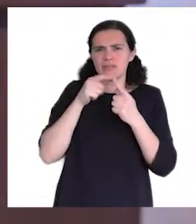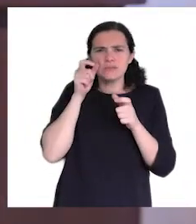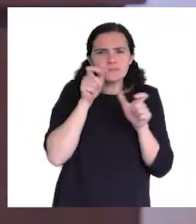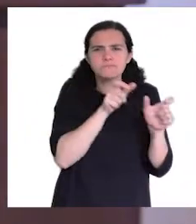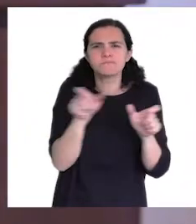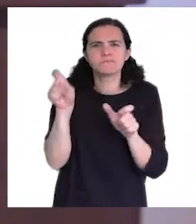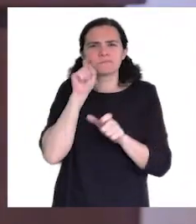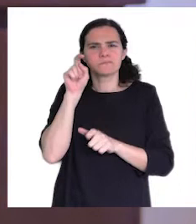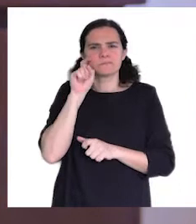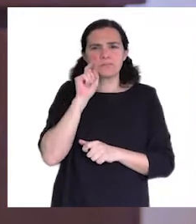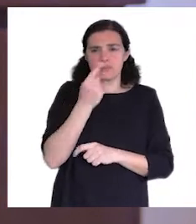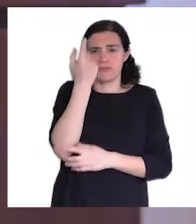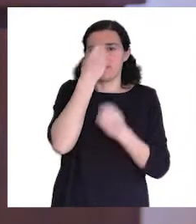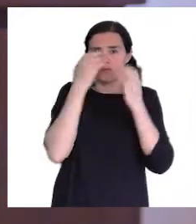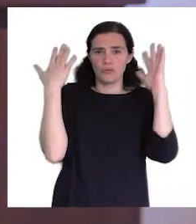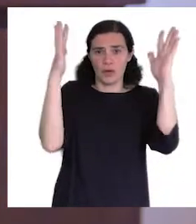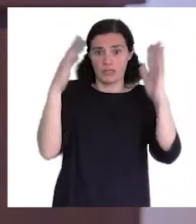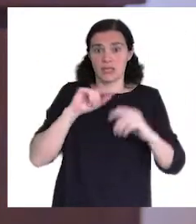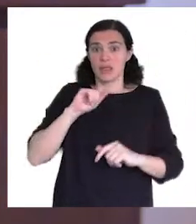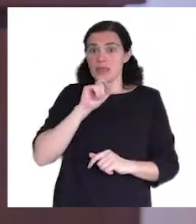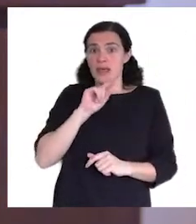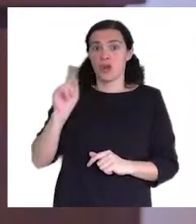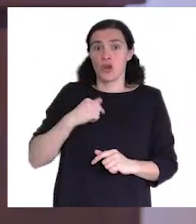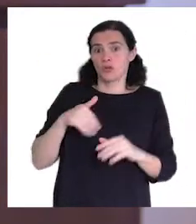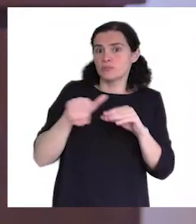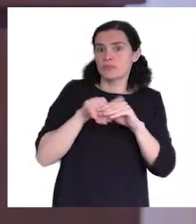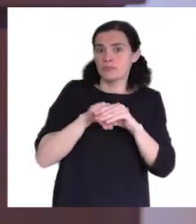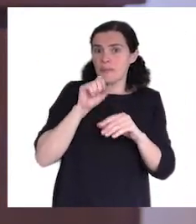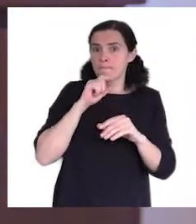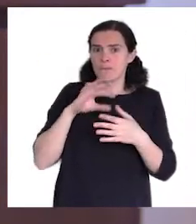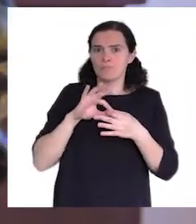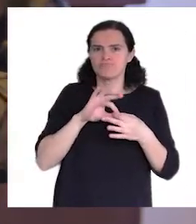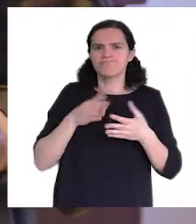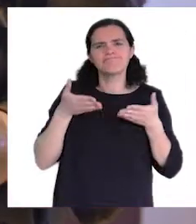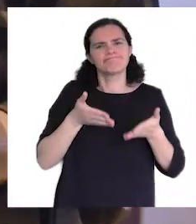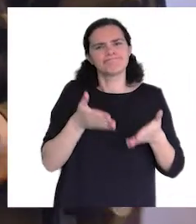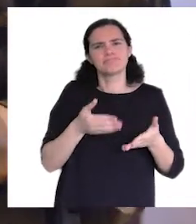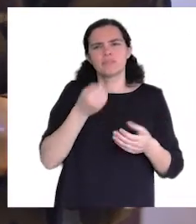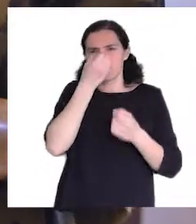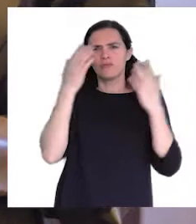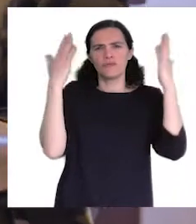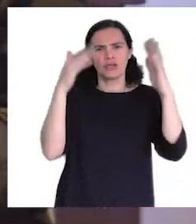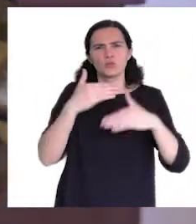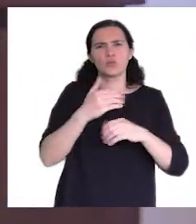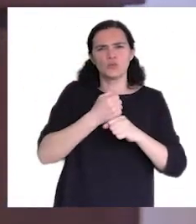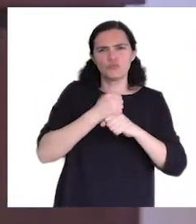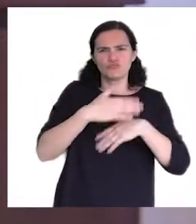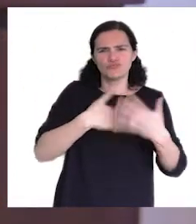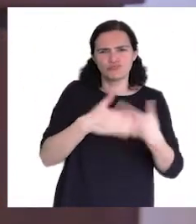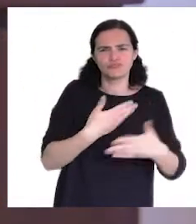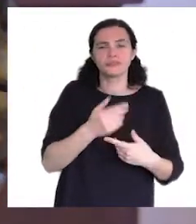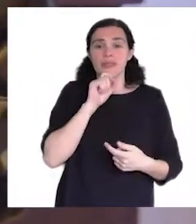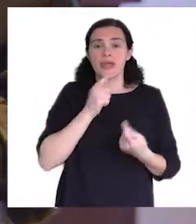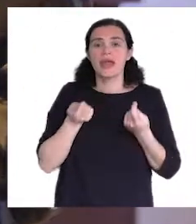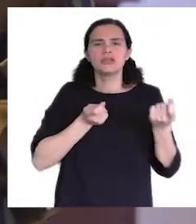uma floresta. Como é que nós podemos participar e podemos colaborar numa floresta funcional que